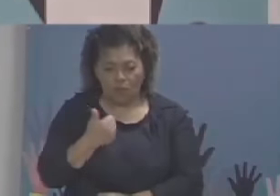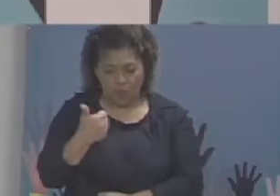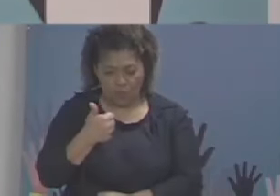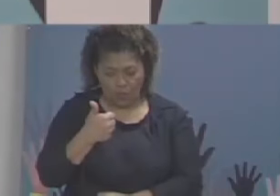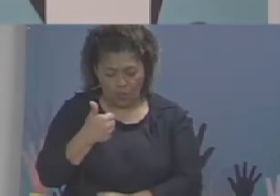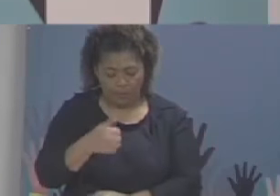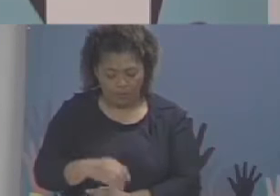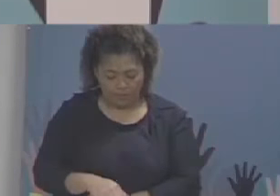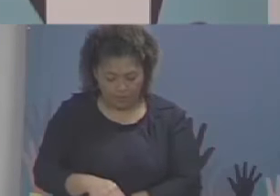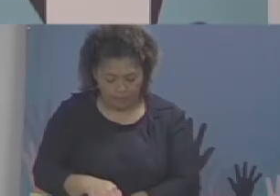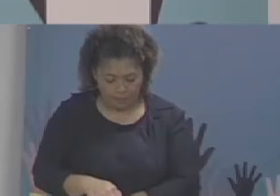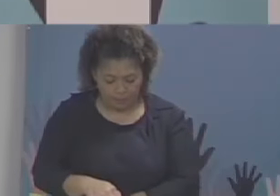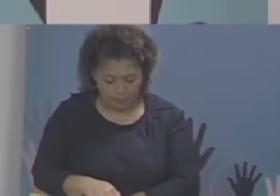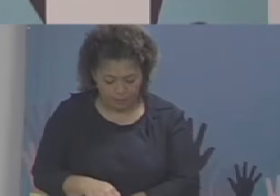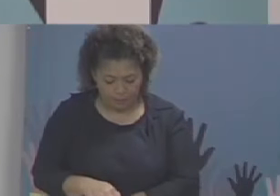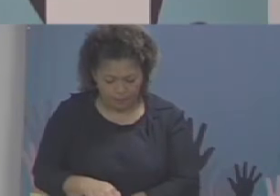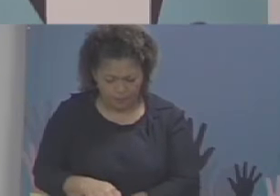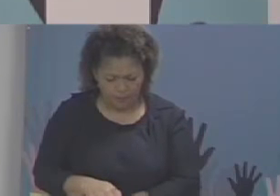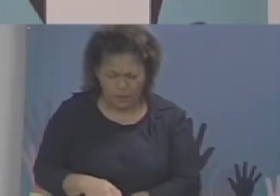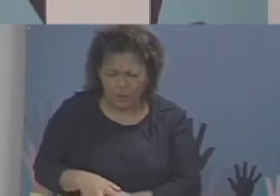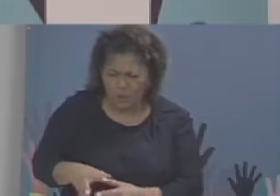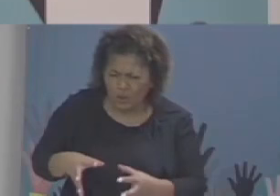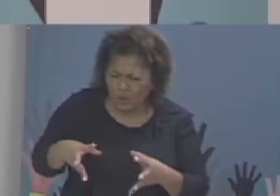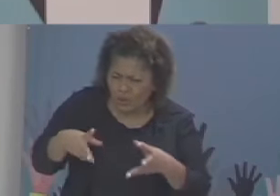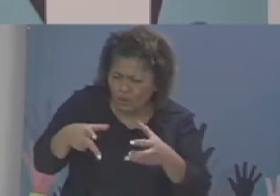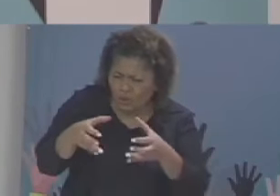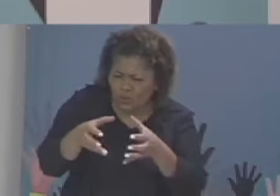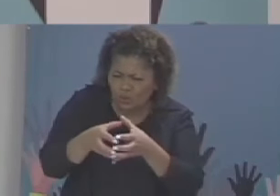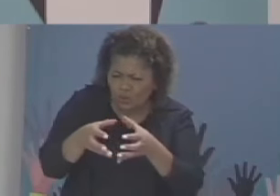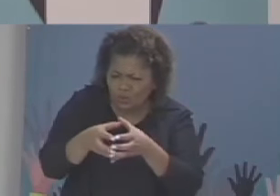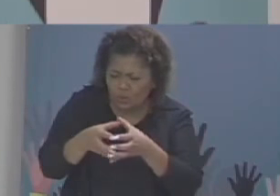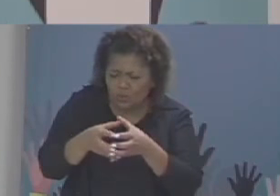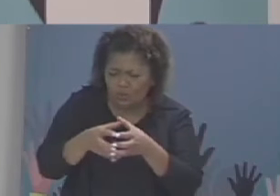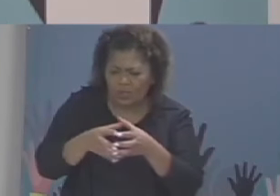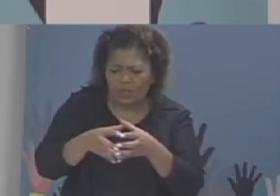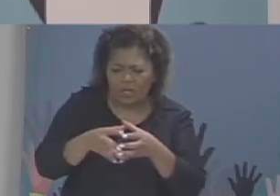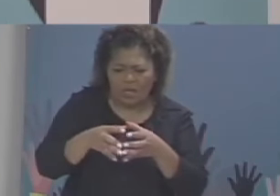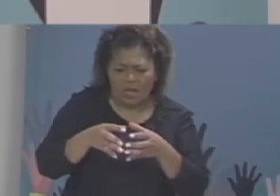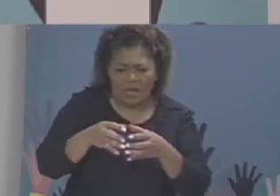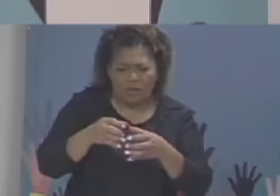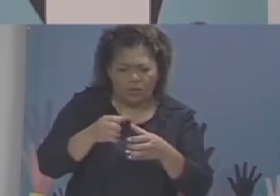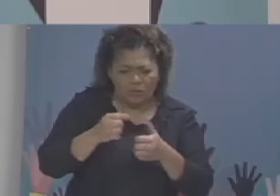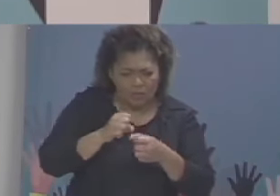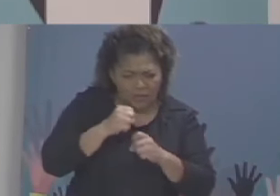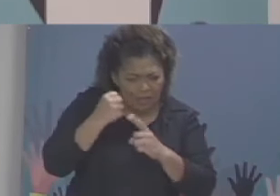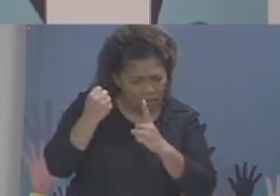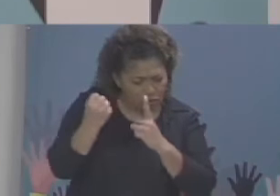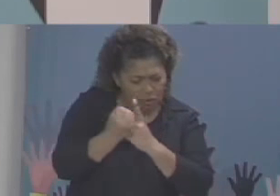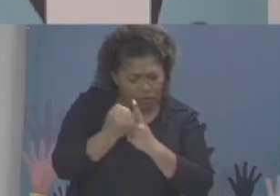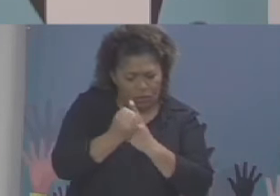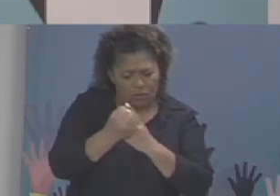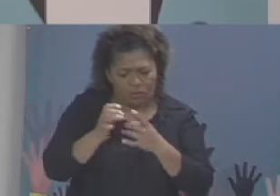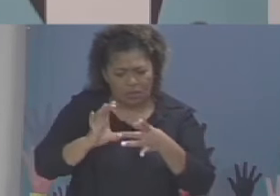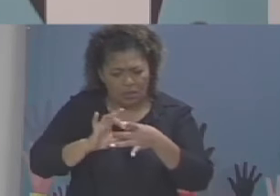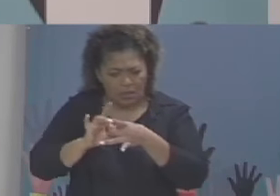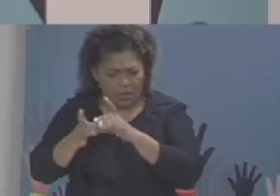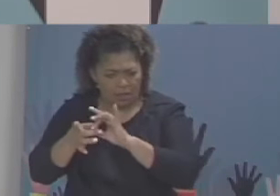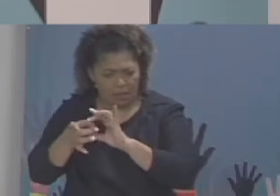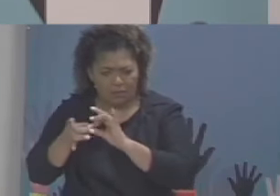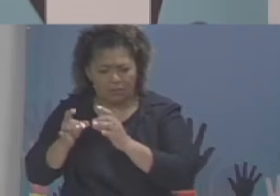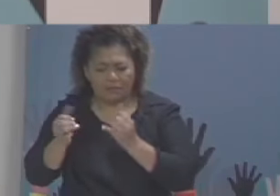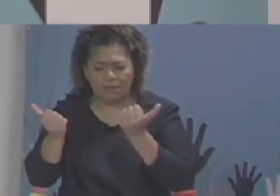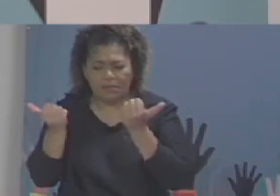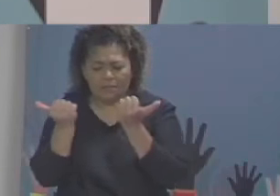Candidato, no contexto de crescente imigração associada à xenofobia institucional e discussões no